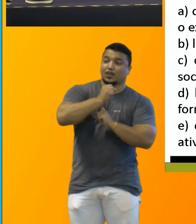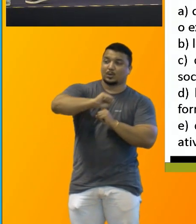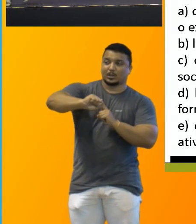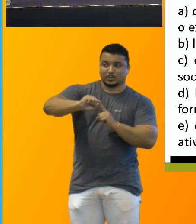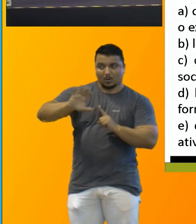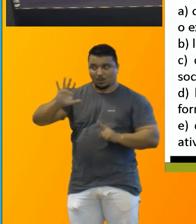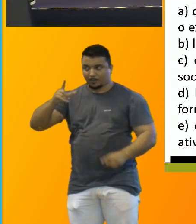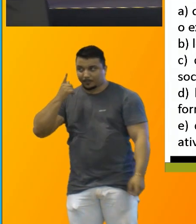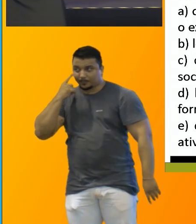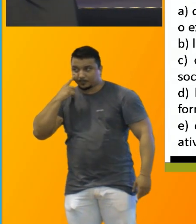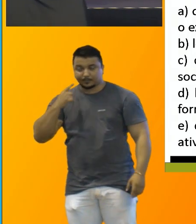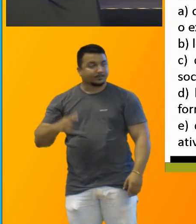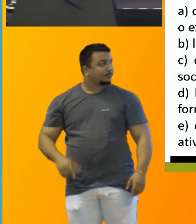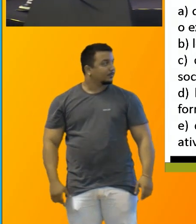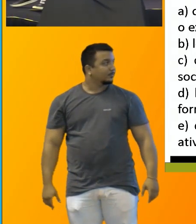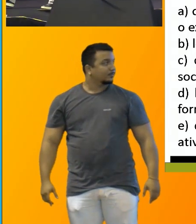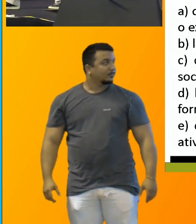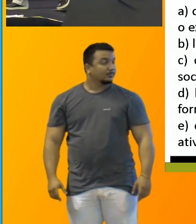dar uma dica.